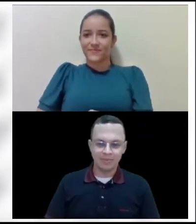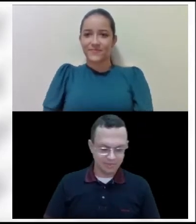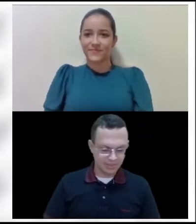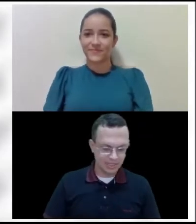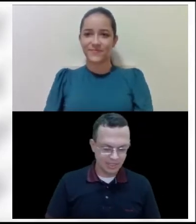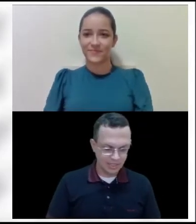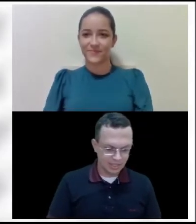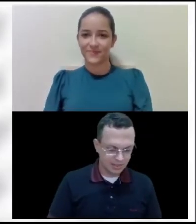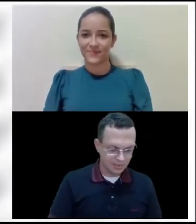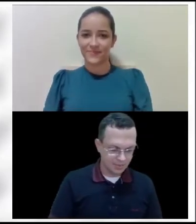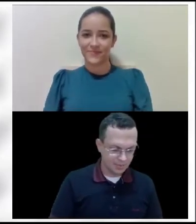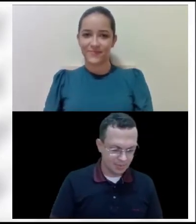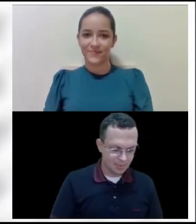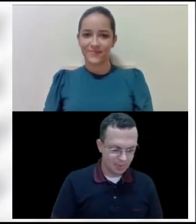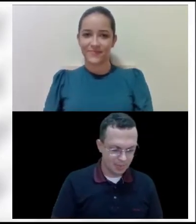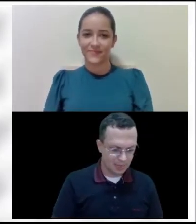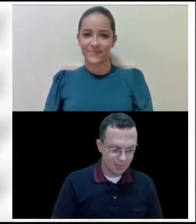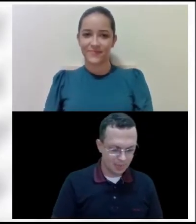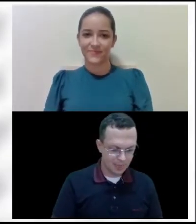Ultrassom.